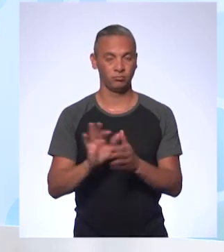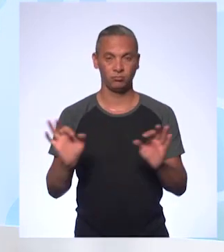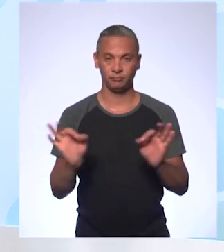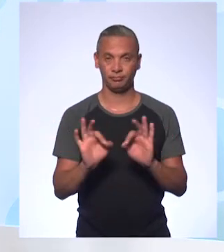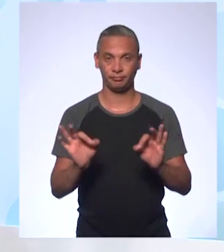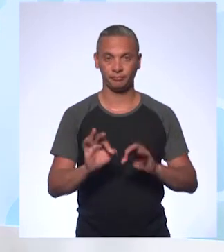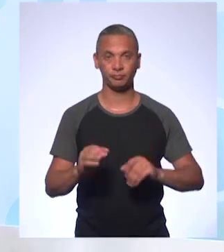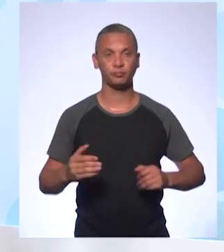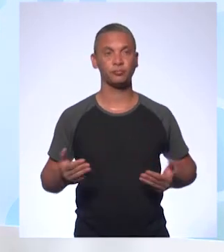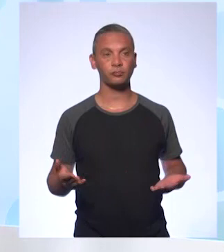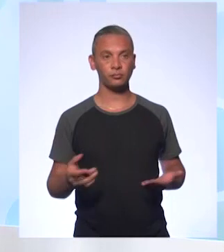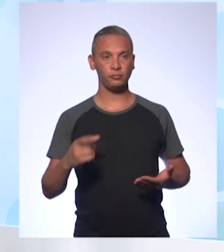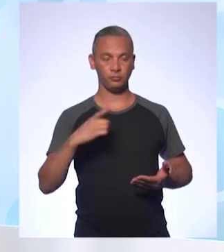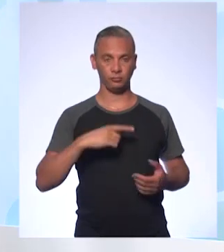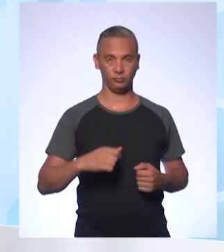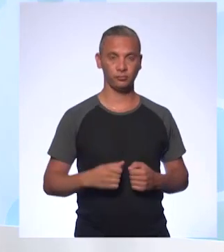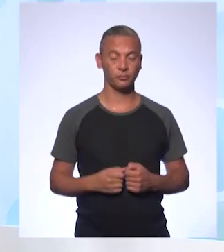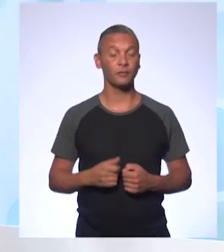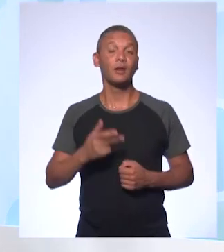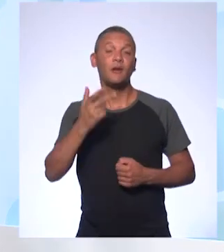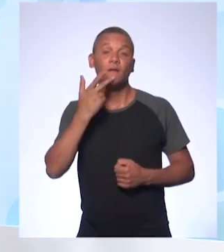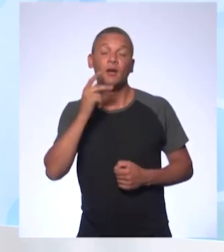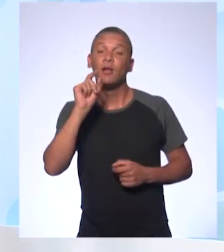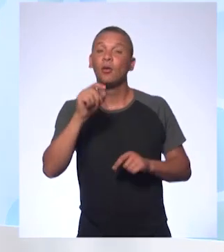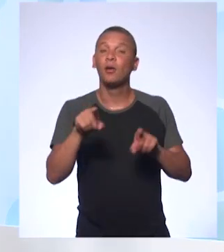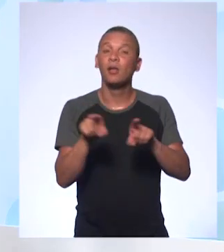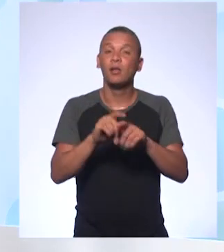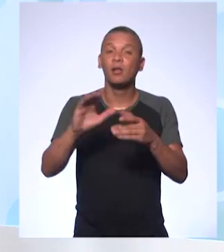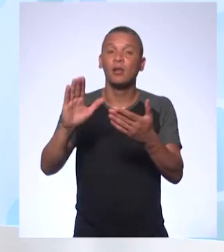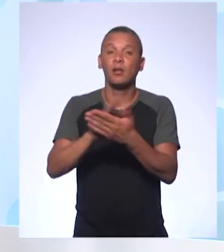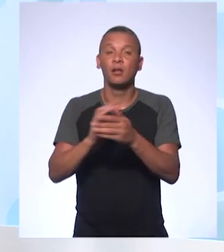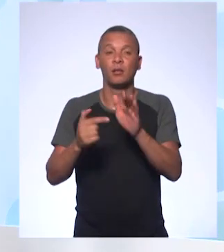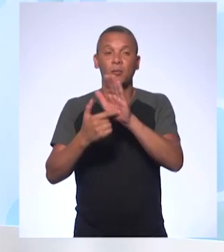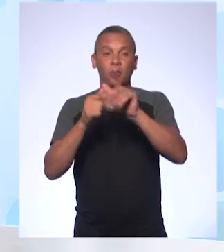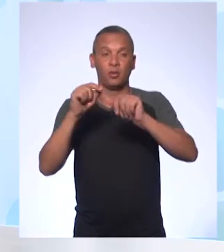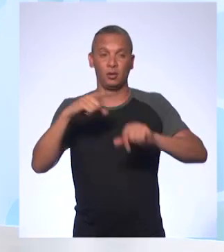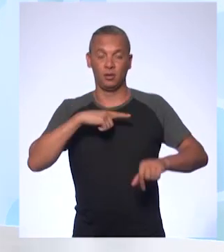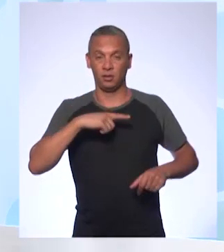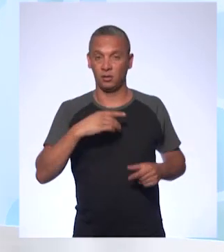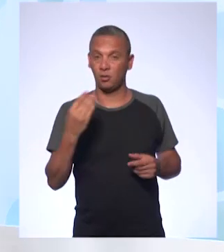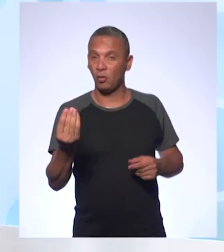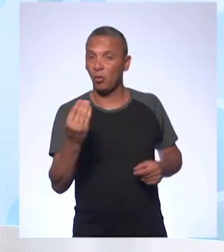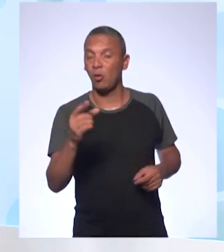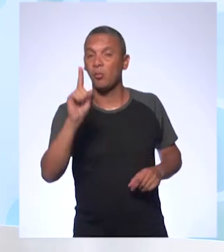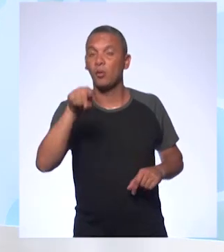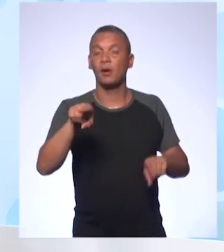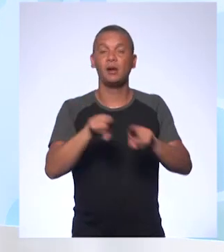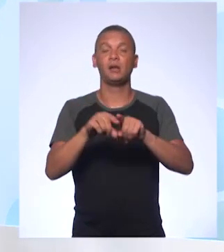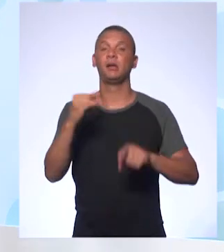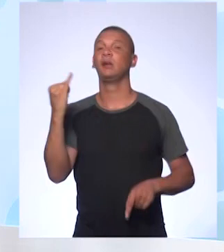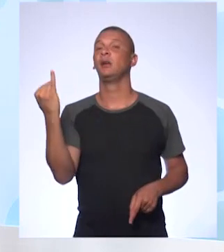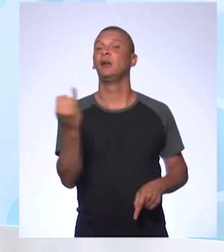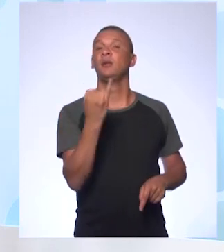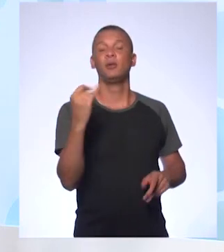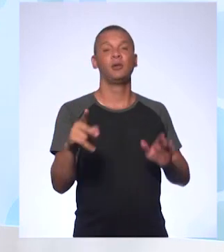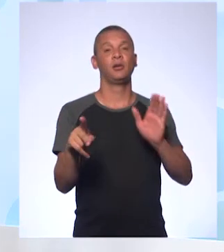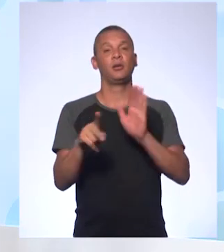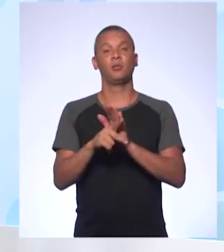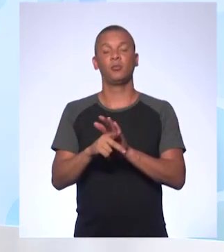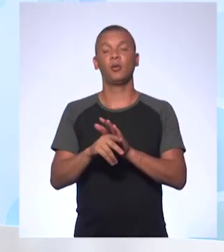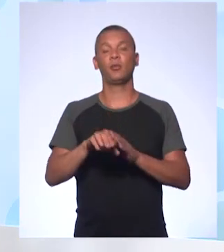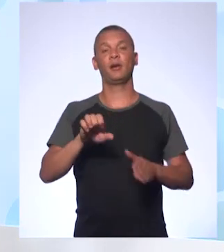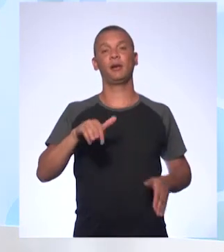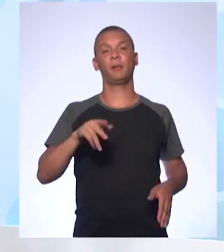esses condimentos que tem na empanada. Ele está evidenciando ou dando relevância à própria